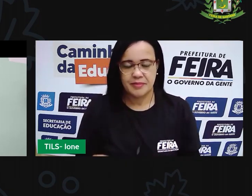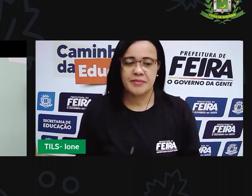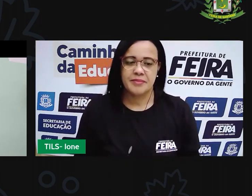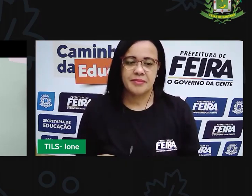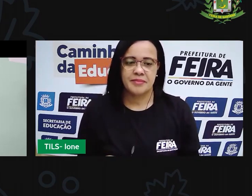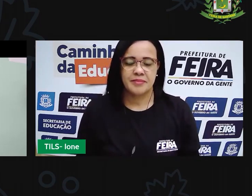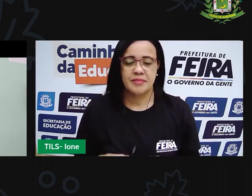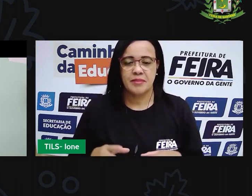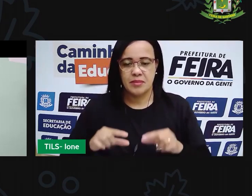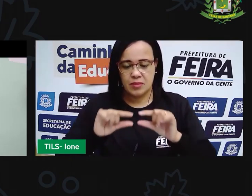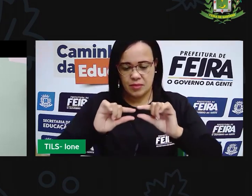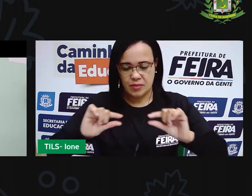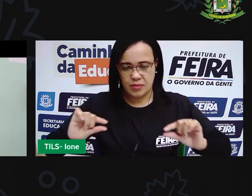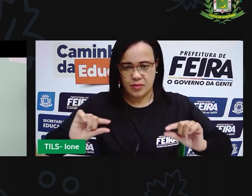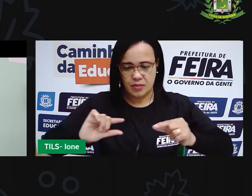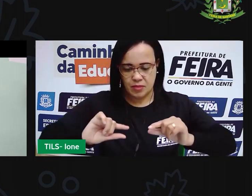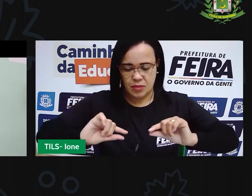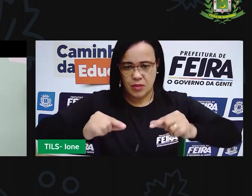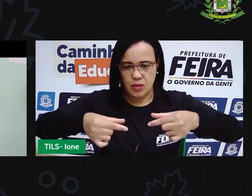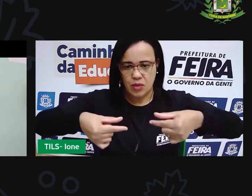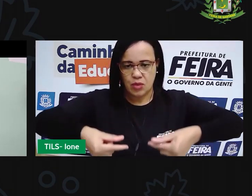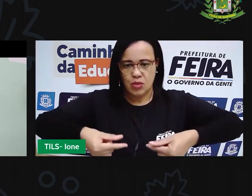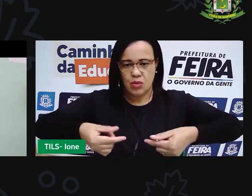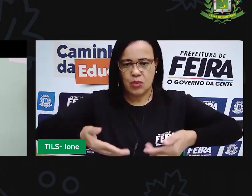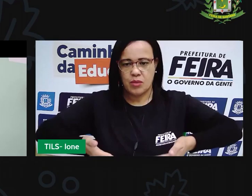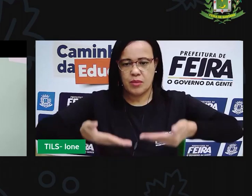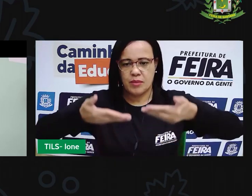E vai ficar assim.